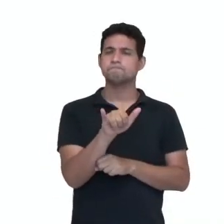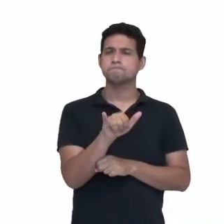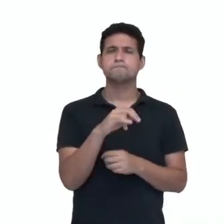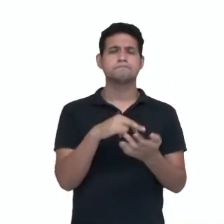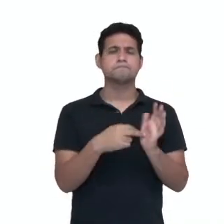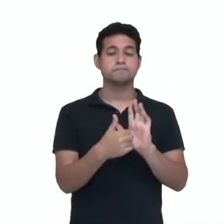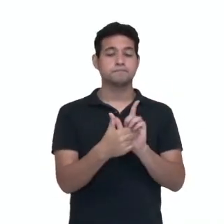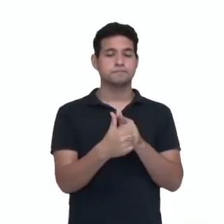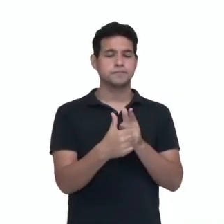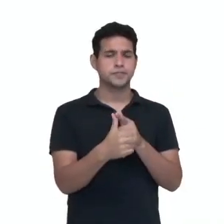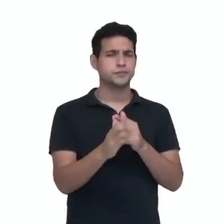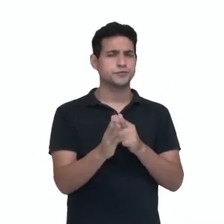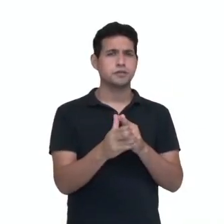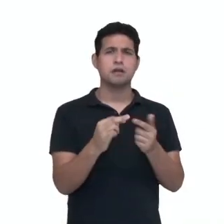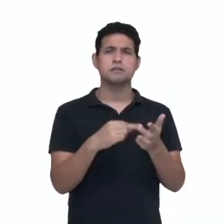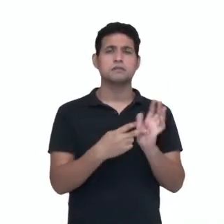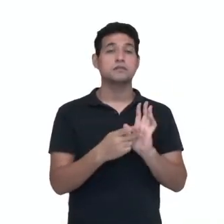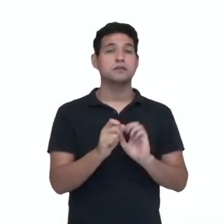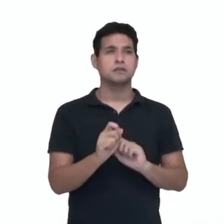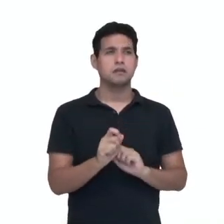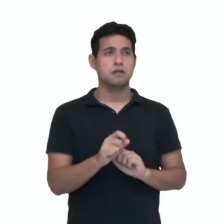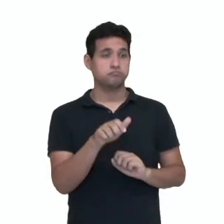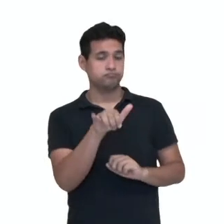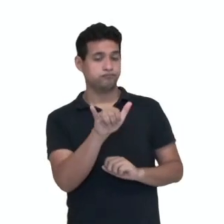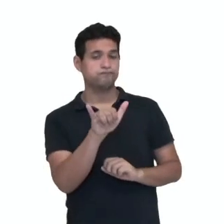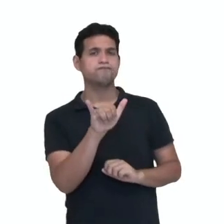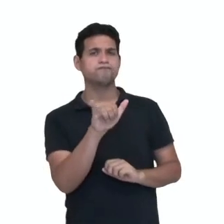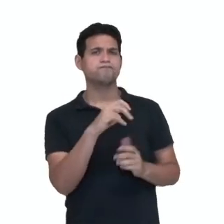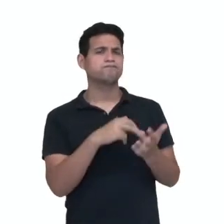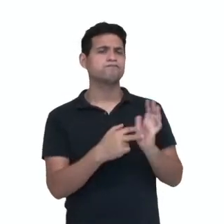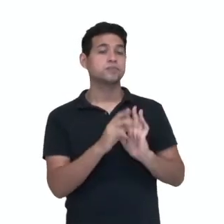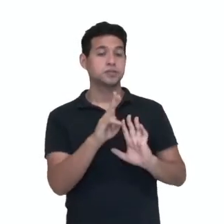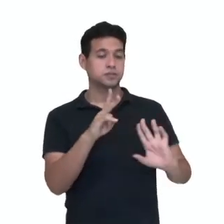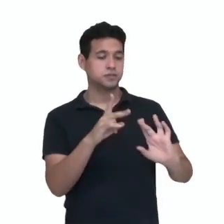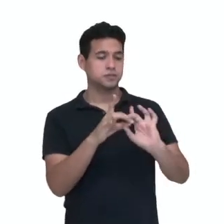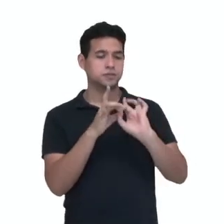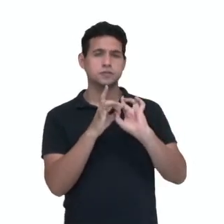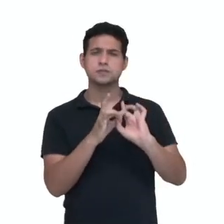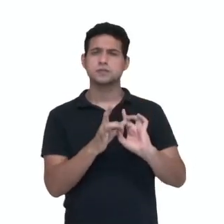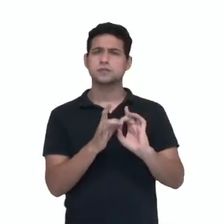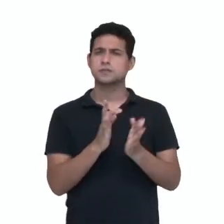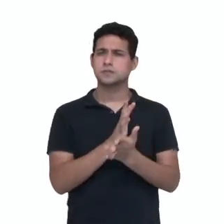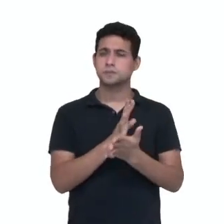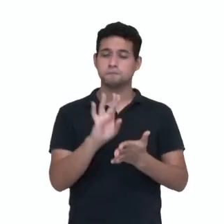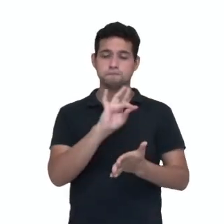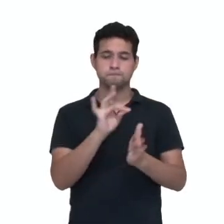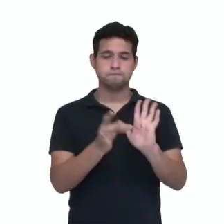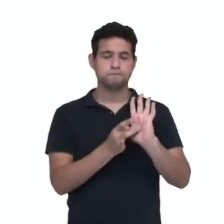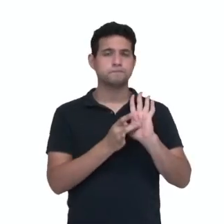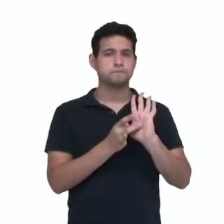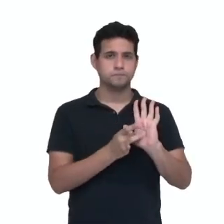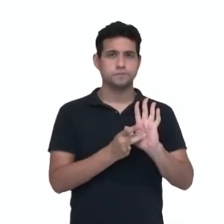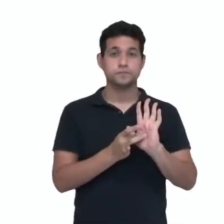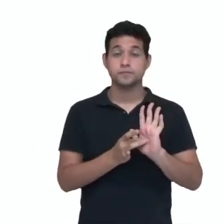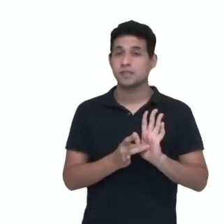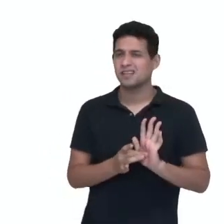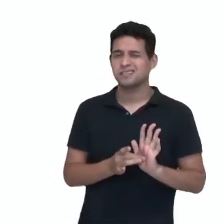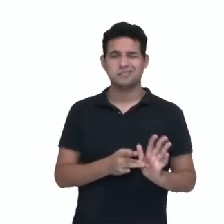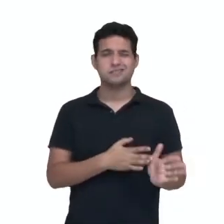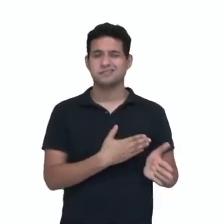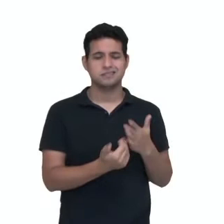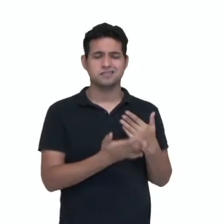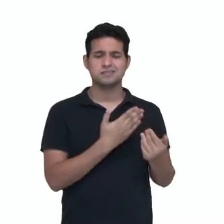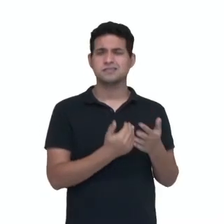La primeira conjunção é la Y, que sirve para unir conceptos afirmativos. Não importa